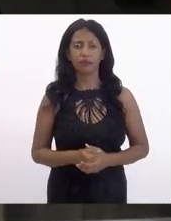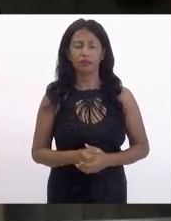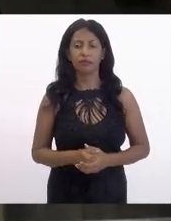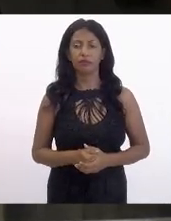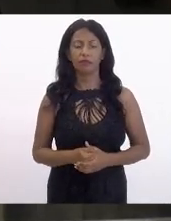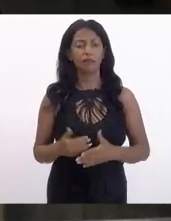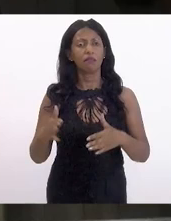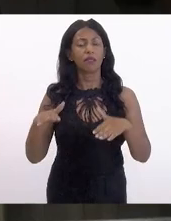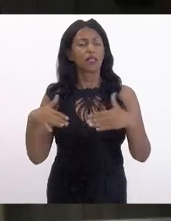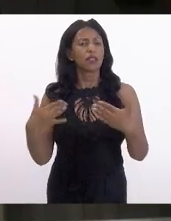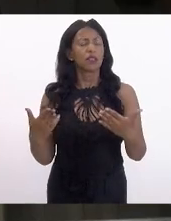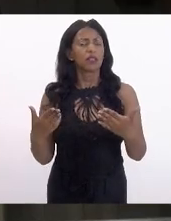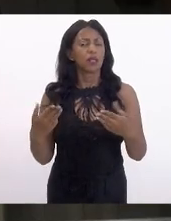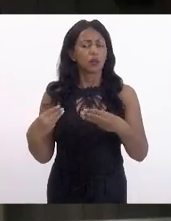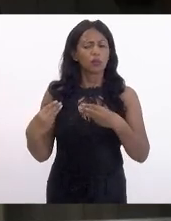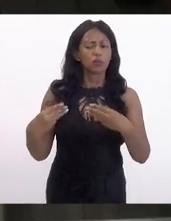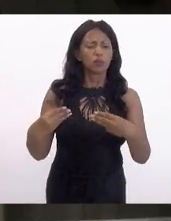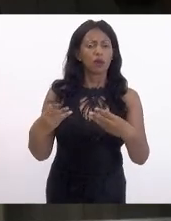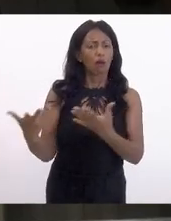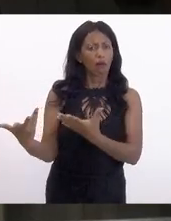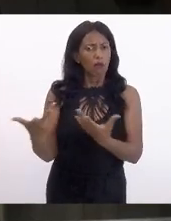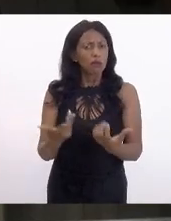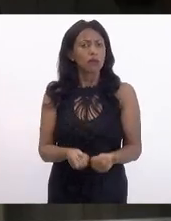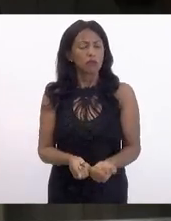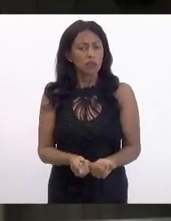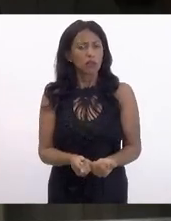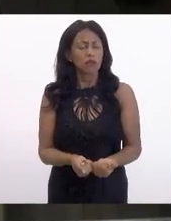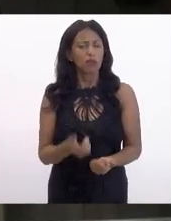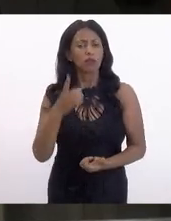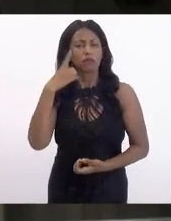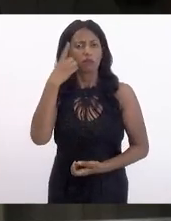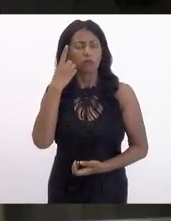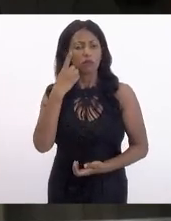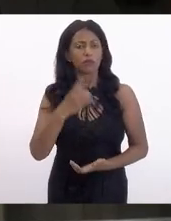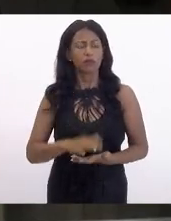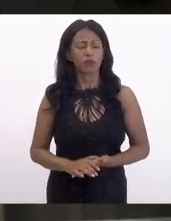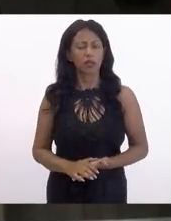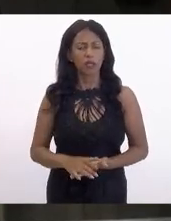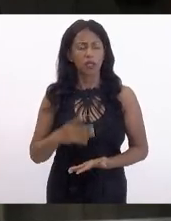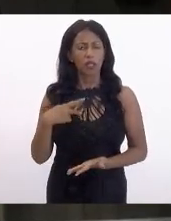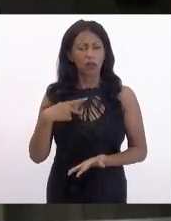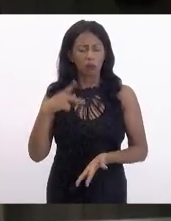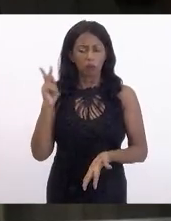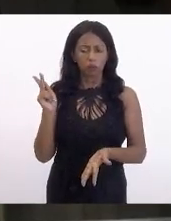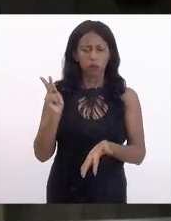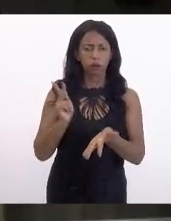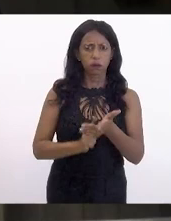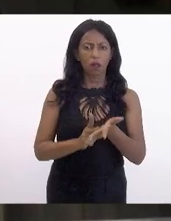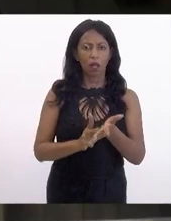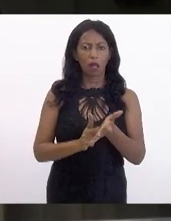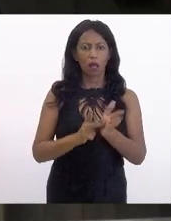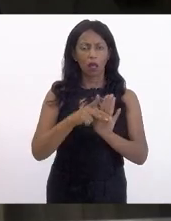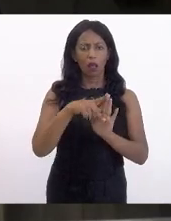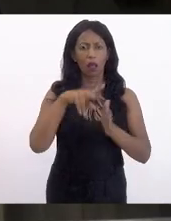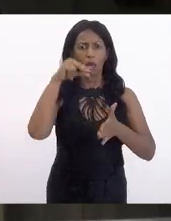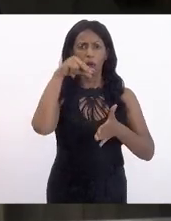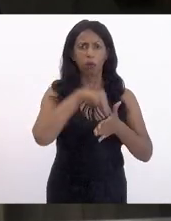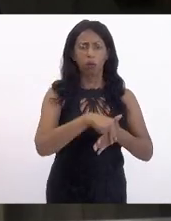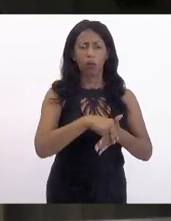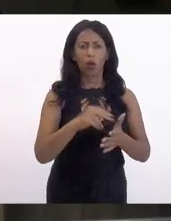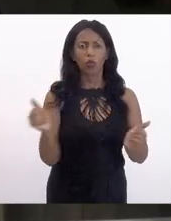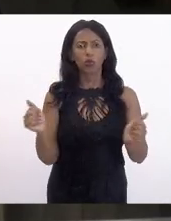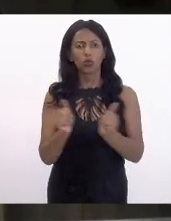então Ministério o acolheu essa denúncia anônima deputada Lucinha e oficialmente protocolou junto